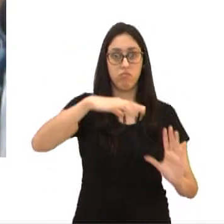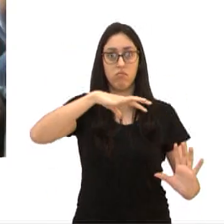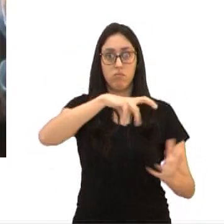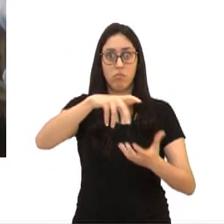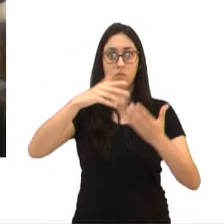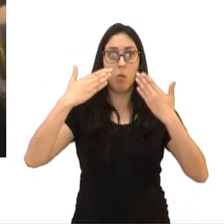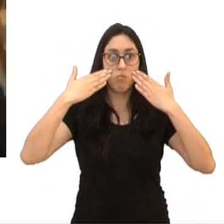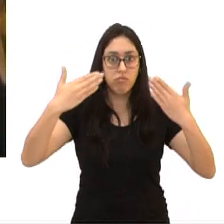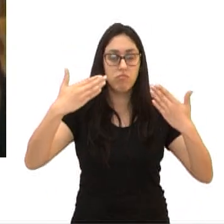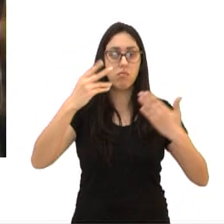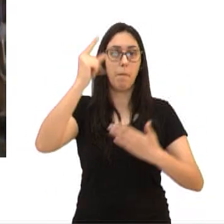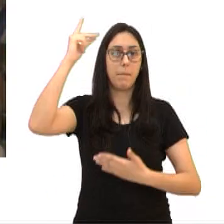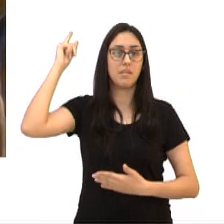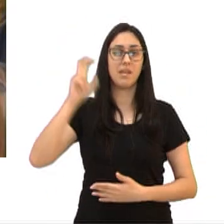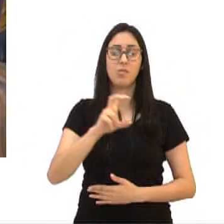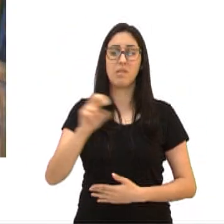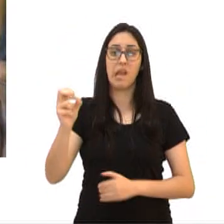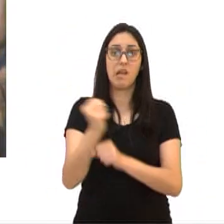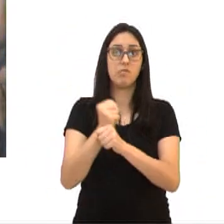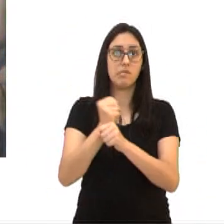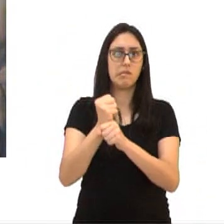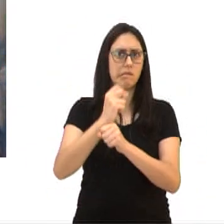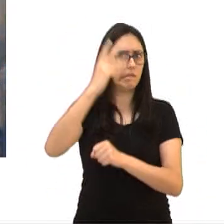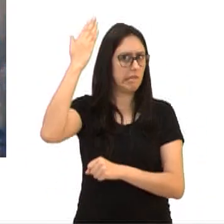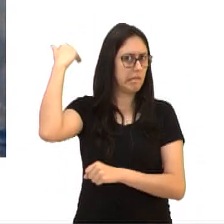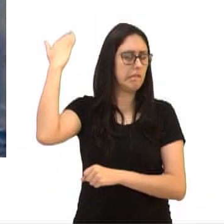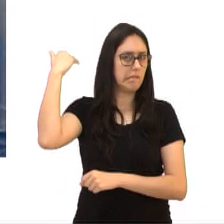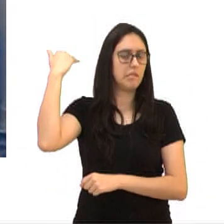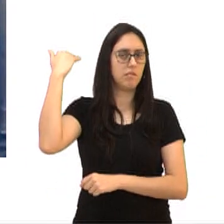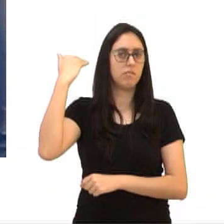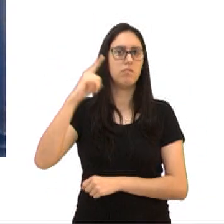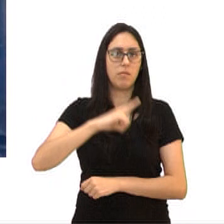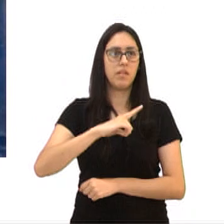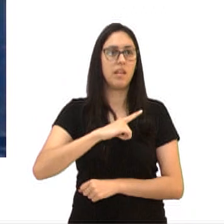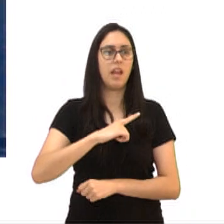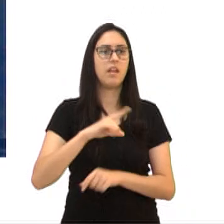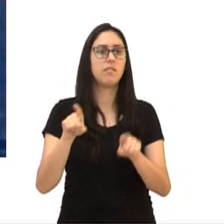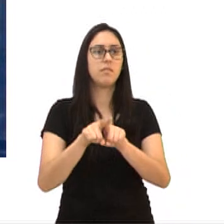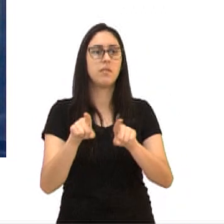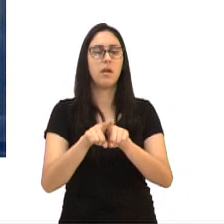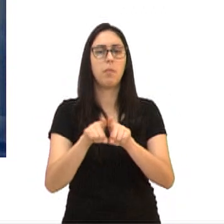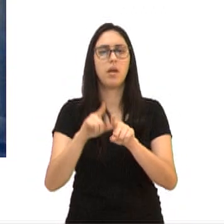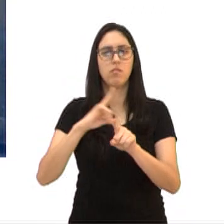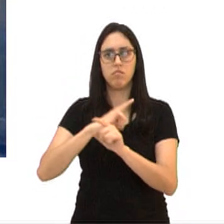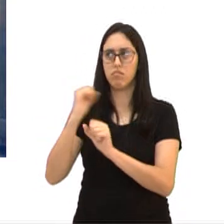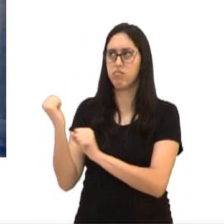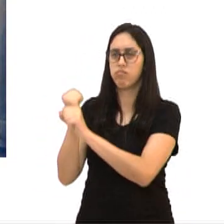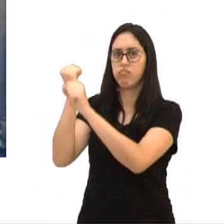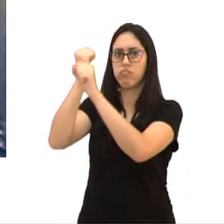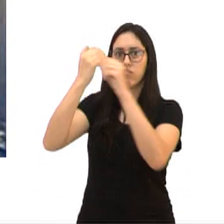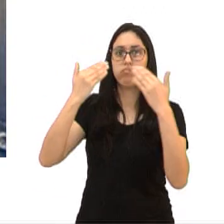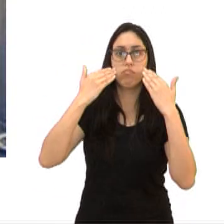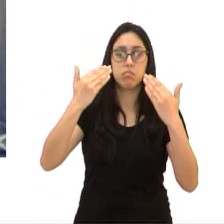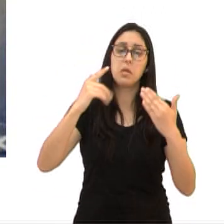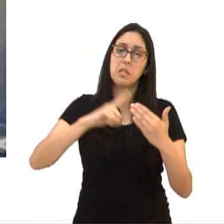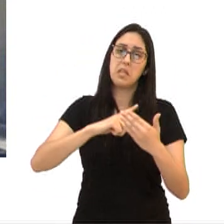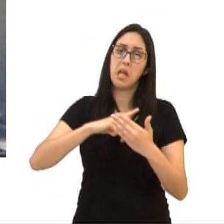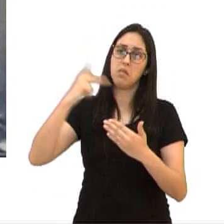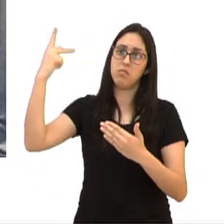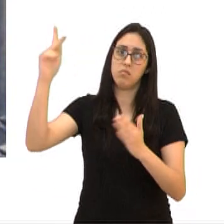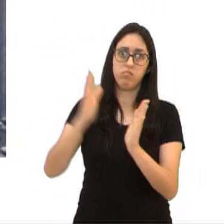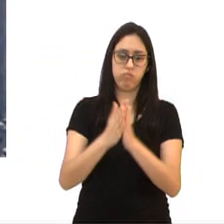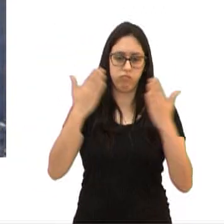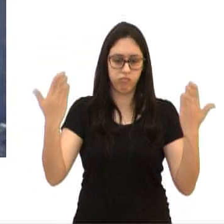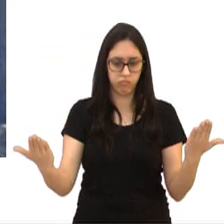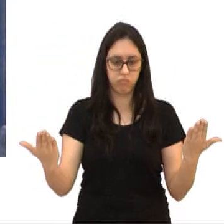atrás. As deidades são formas de Krishna, construídas segundo as descrições das Escrituras e